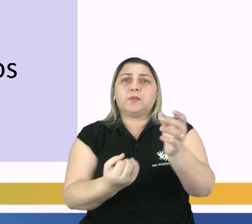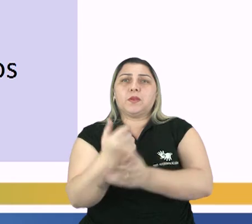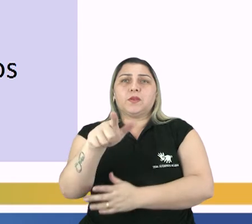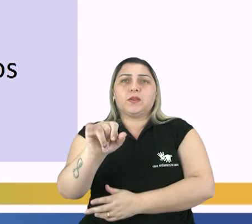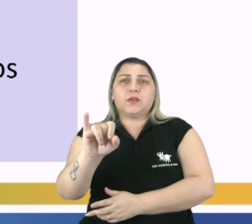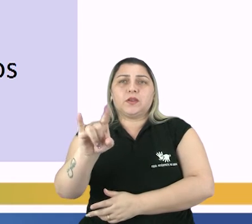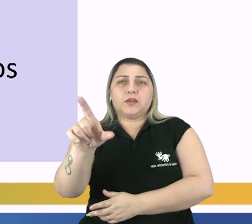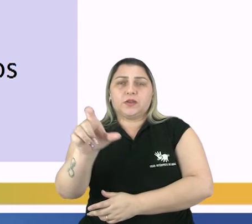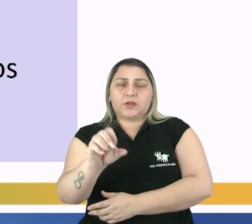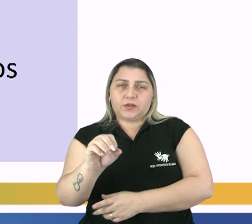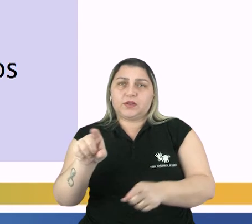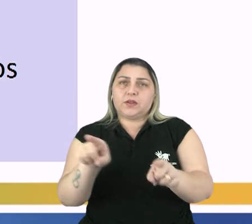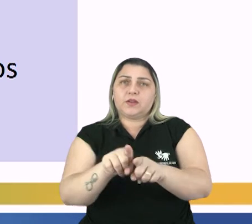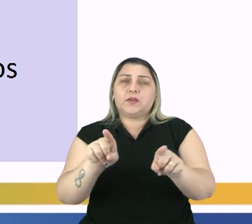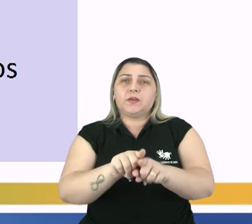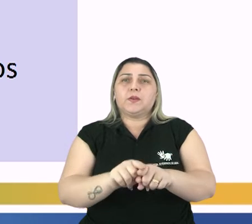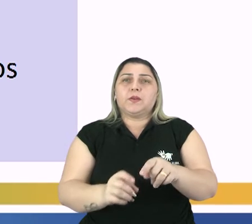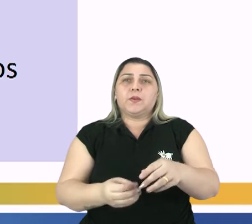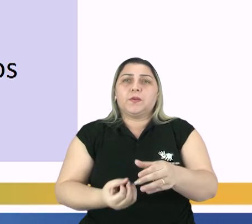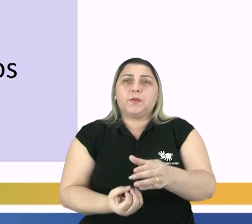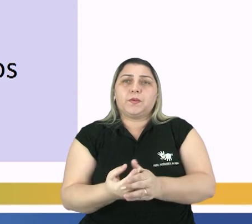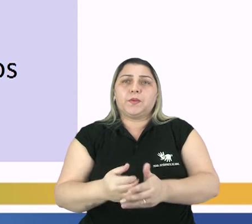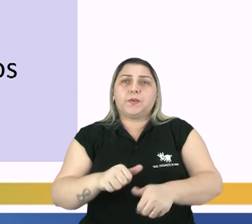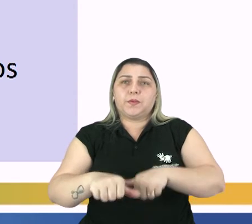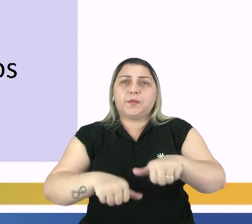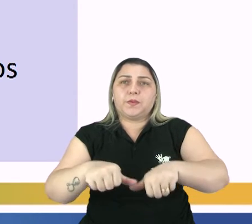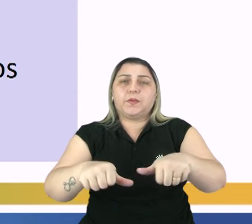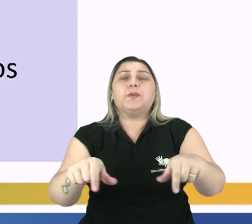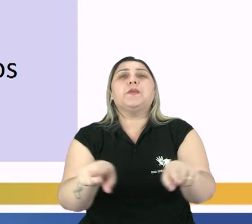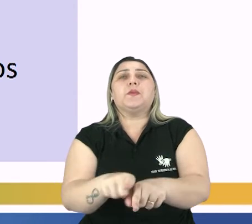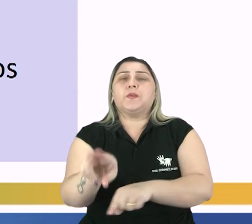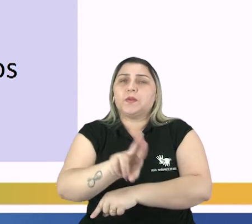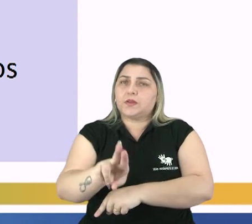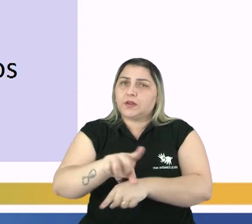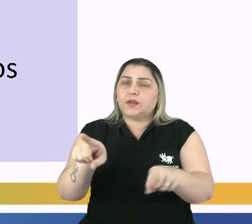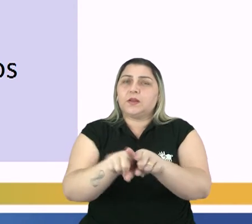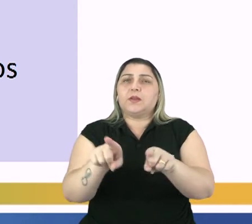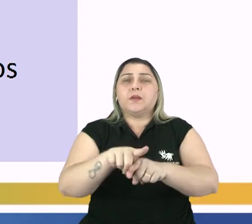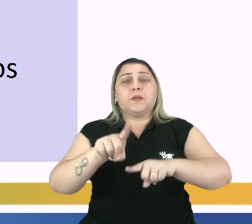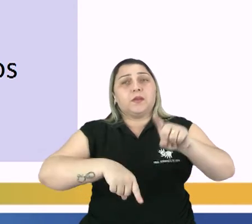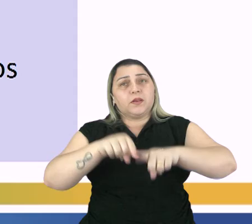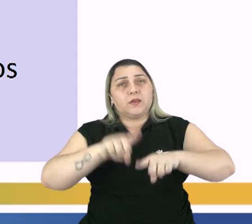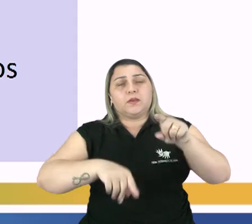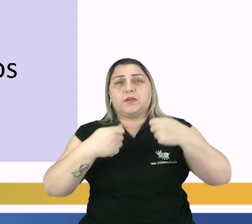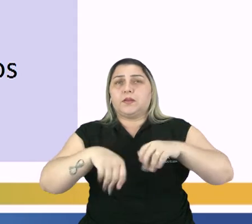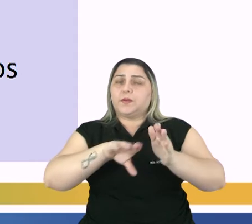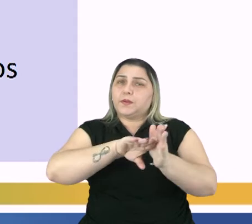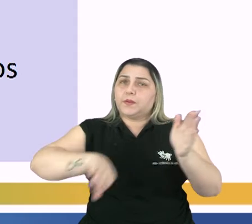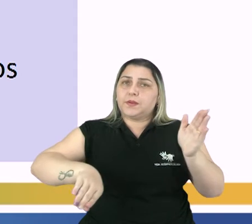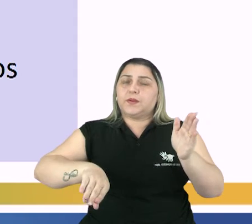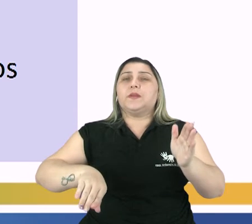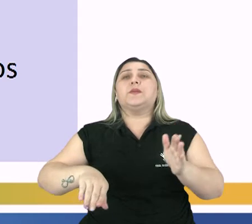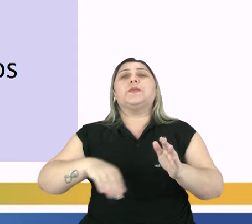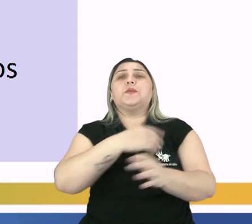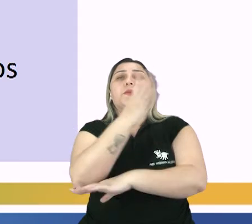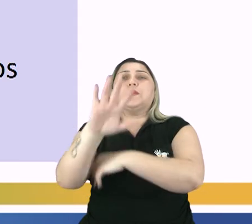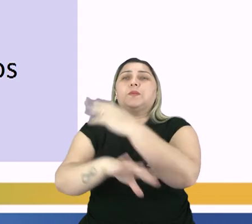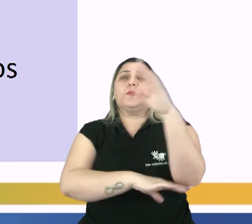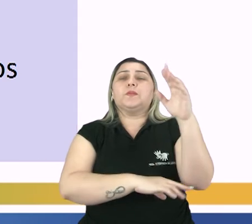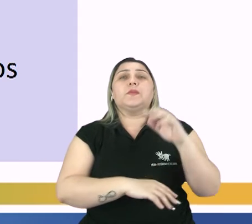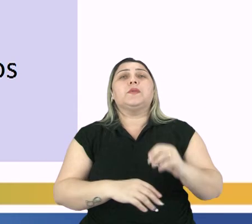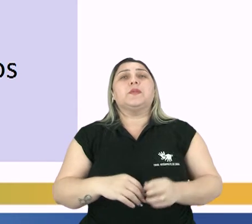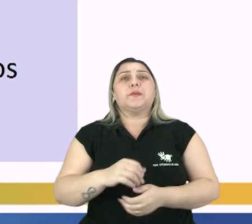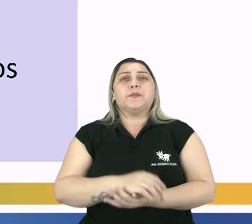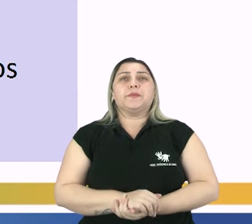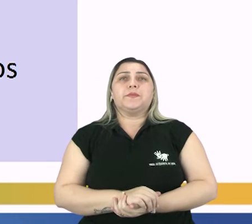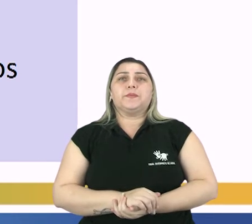lixo. Maior extração da matéria-prima, se eu estou consumindo bastante, mais produtos terão que ser tirados do meio ambiente. Tudo que eu consumo vem